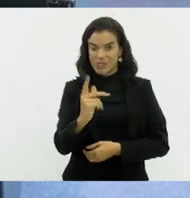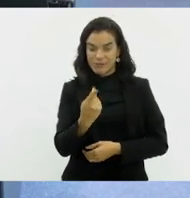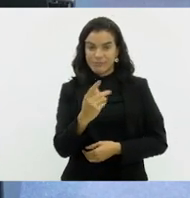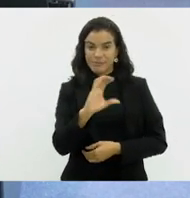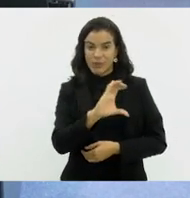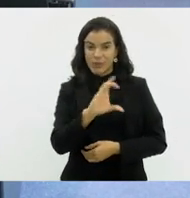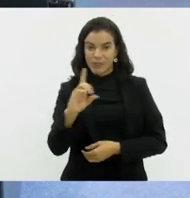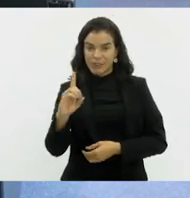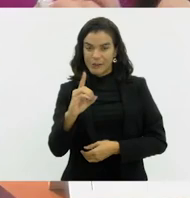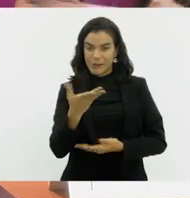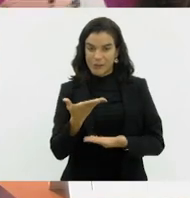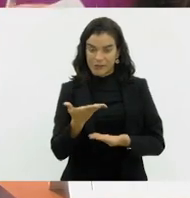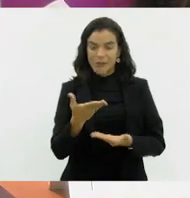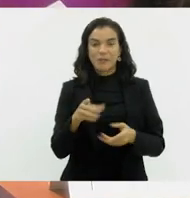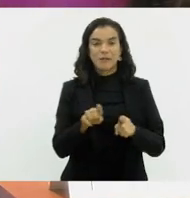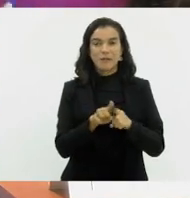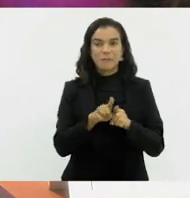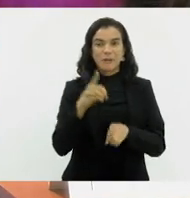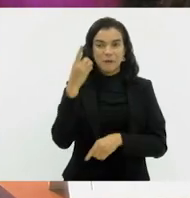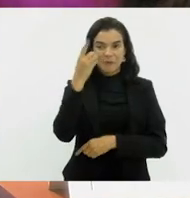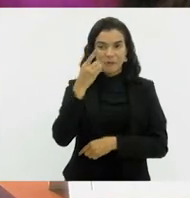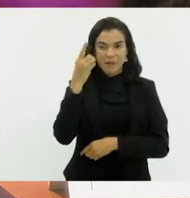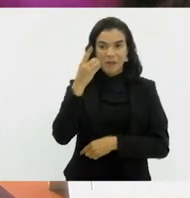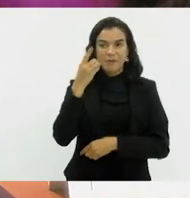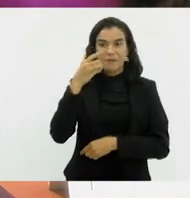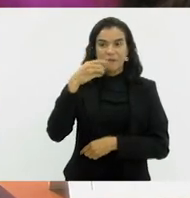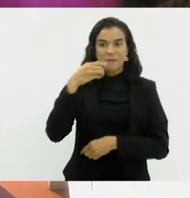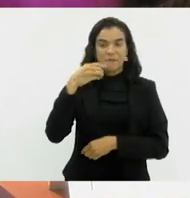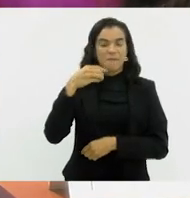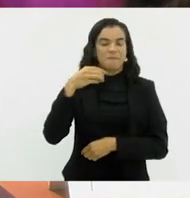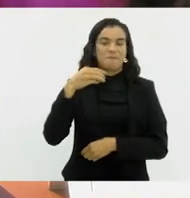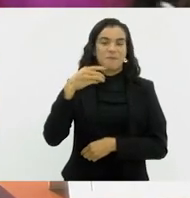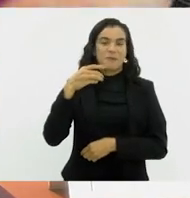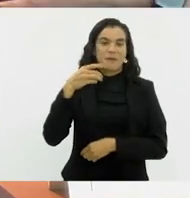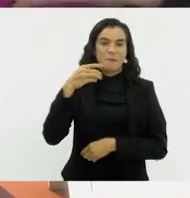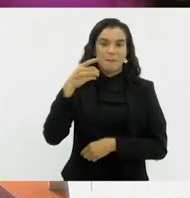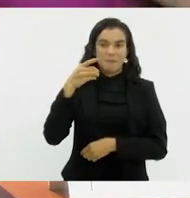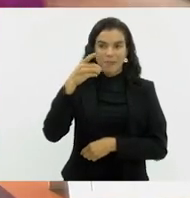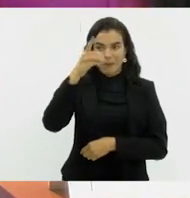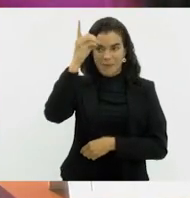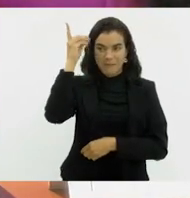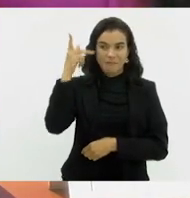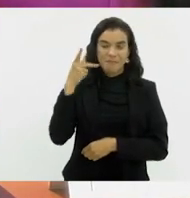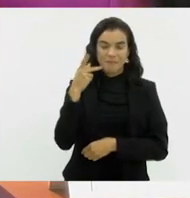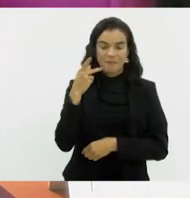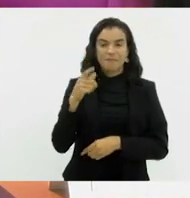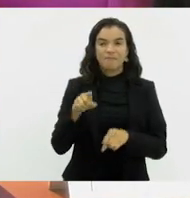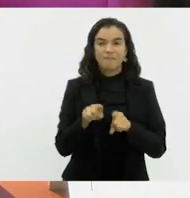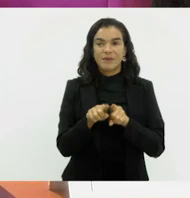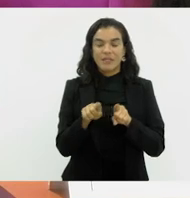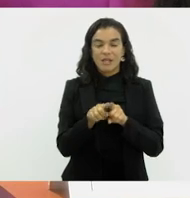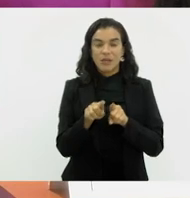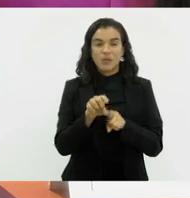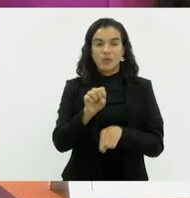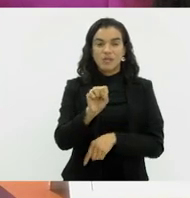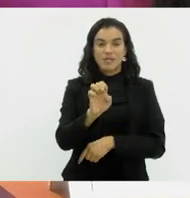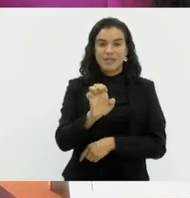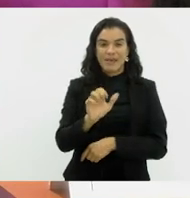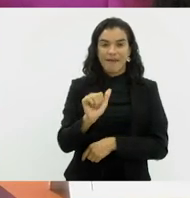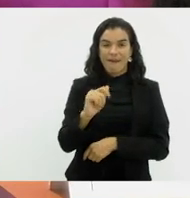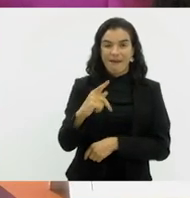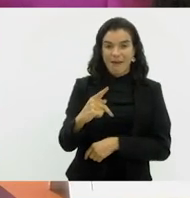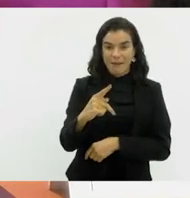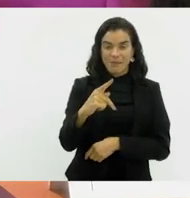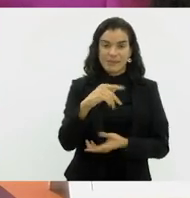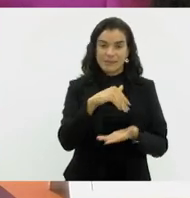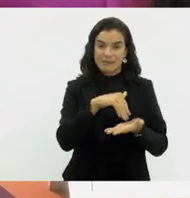coordenadora dessa mesa, o deputado Marcos Paulo, o promotor doutor Tiago, o subsecretário da CEAP, subsecretário de saúde